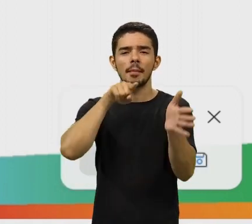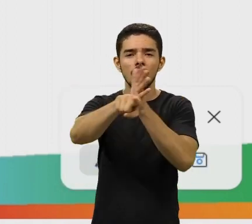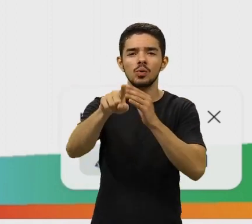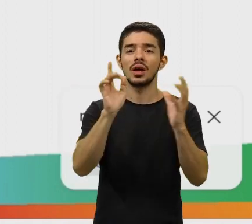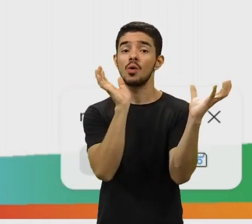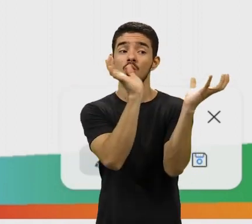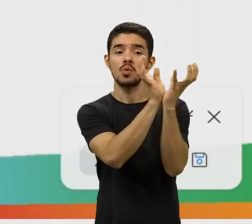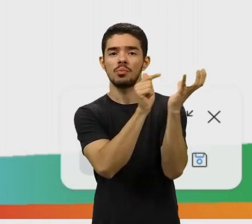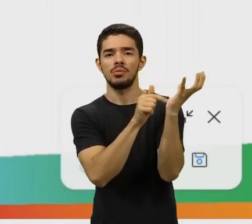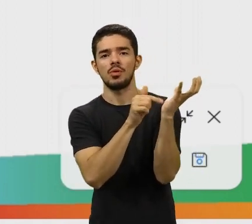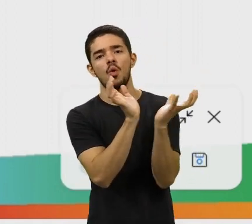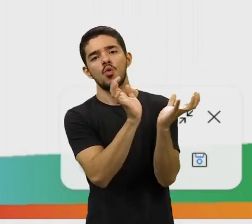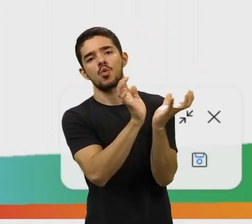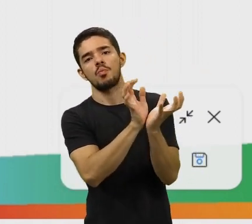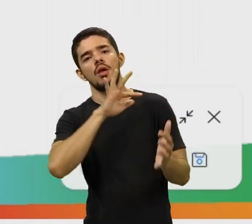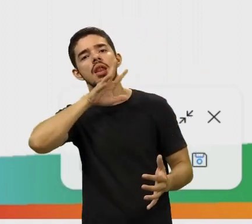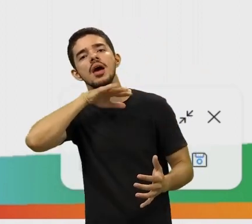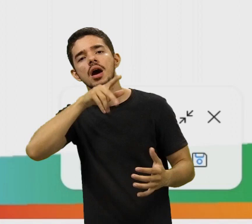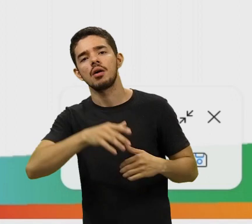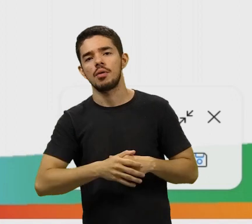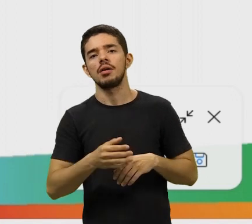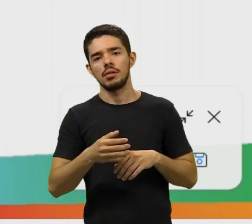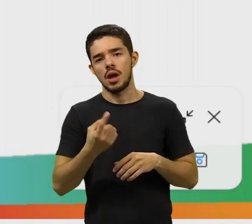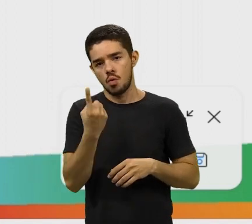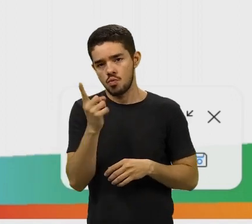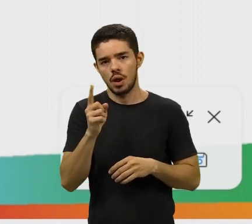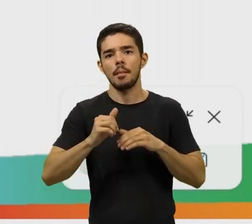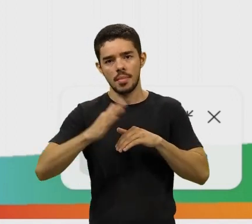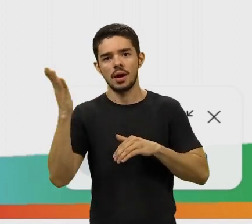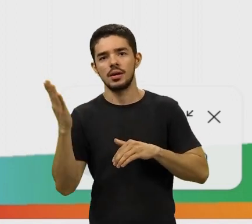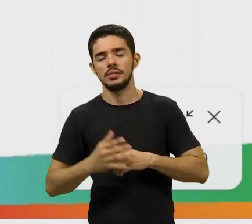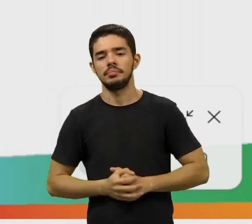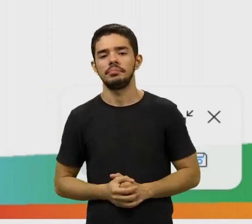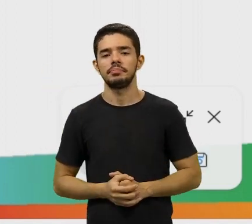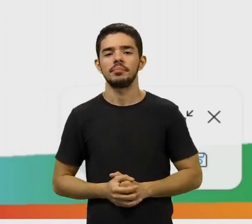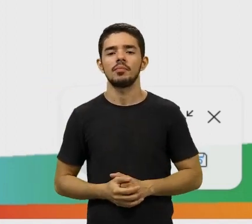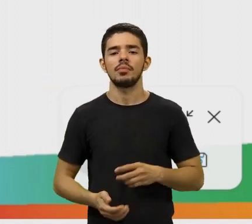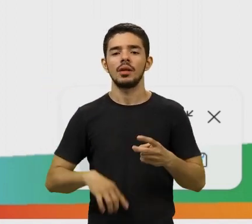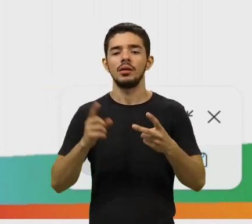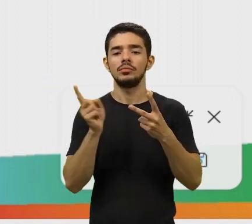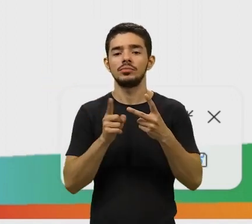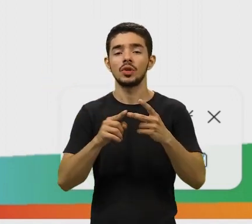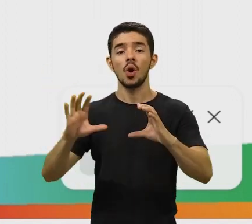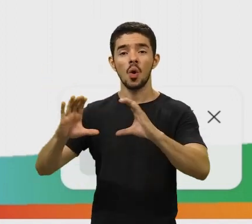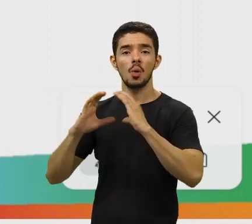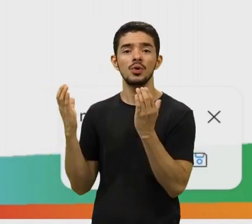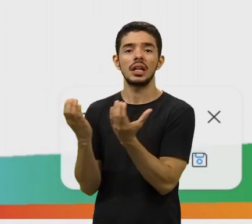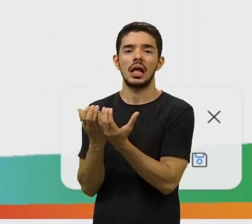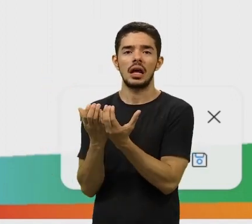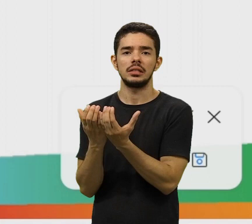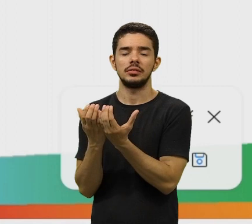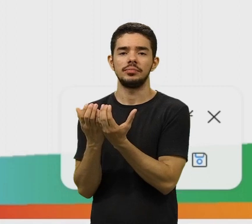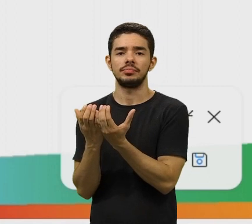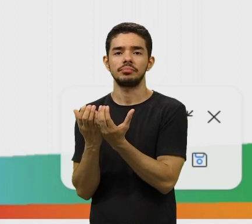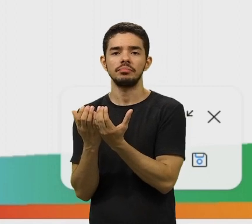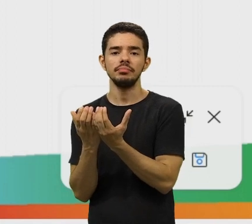questão ele está dizendo que é um grupo de leões, ou seja, é mais de um leão, certo? Pode ser classificado como uma